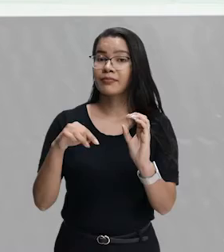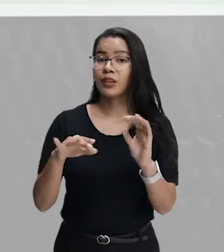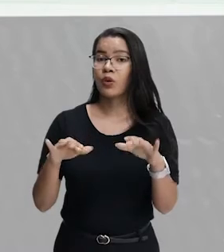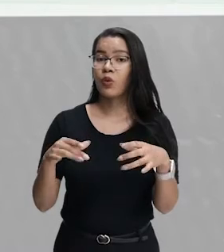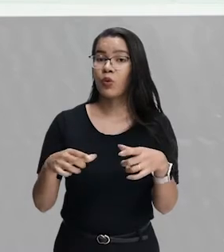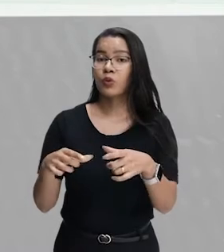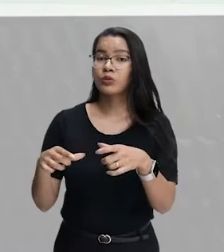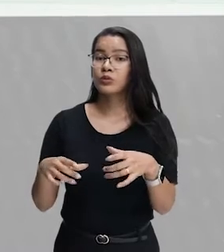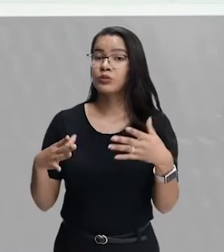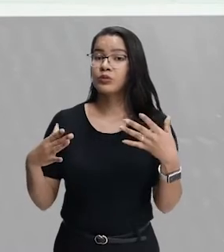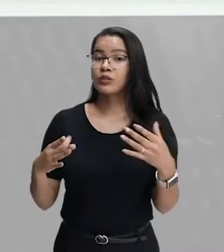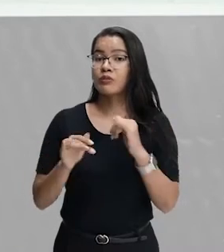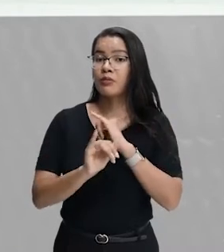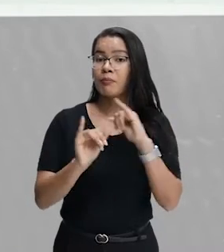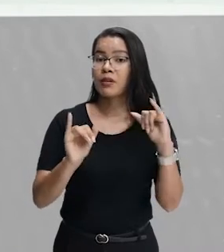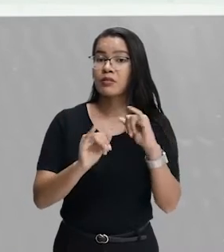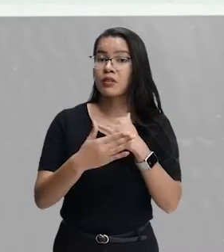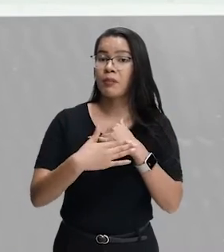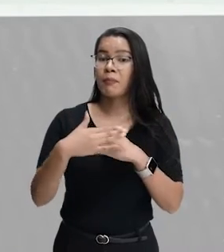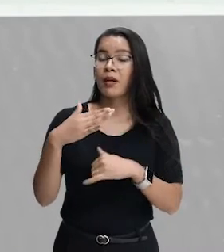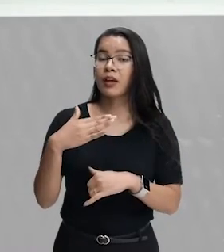os dados eles são mais